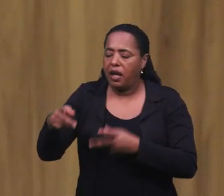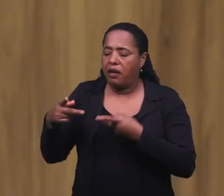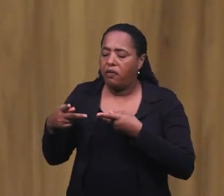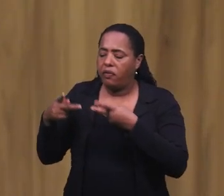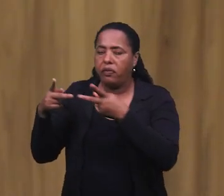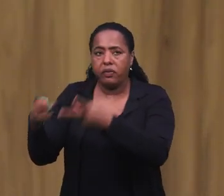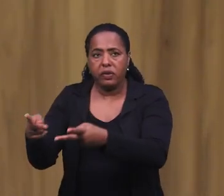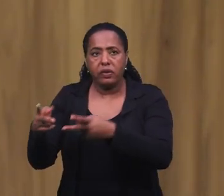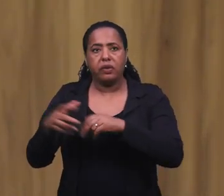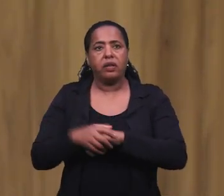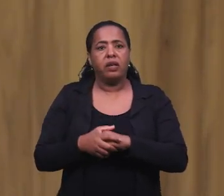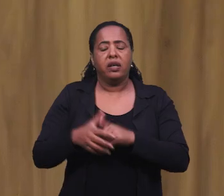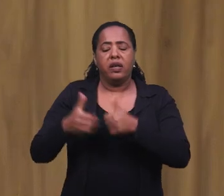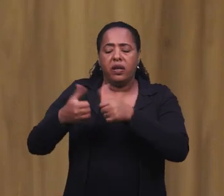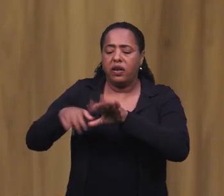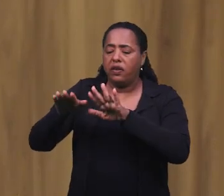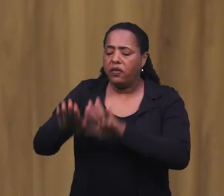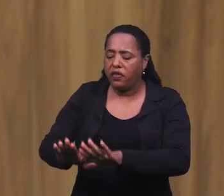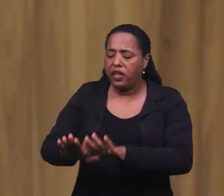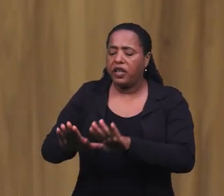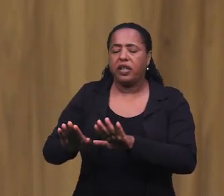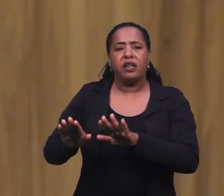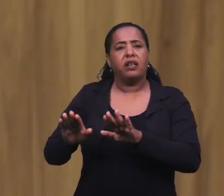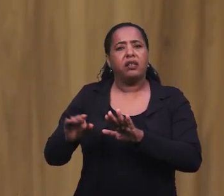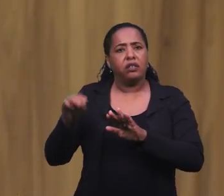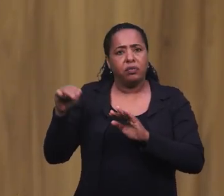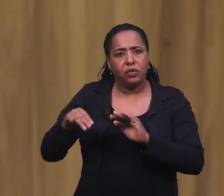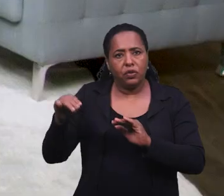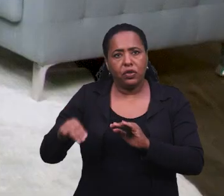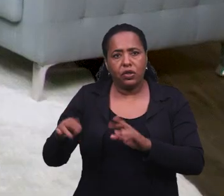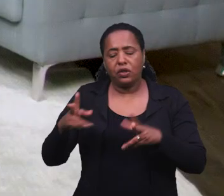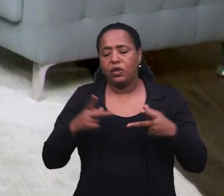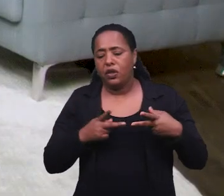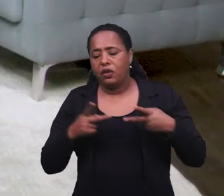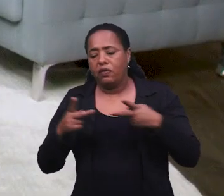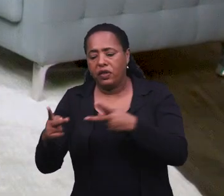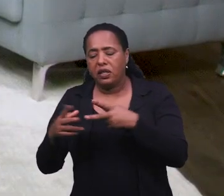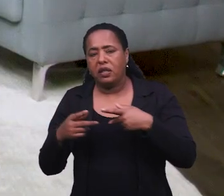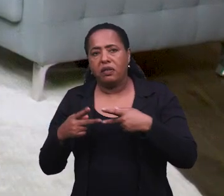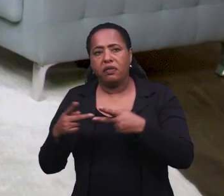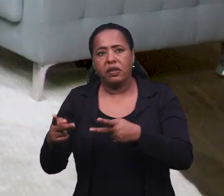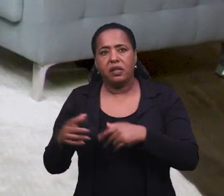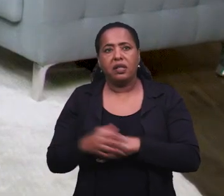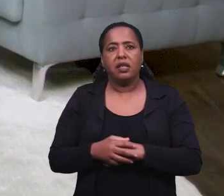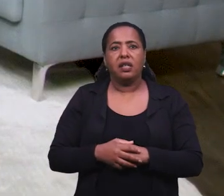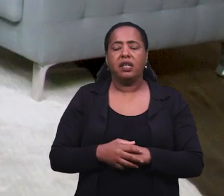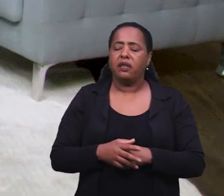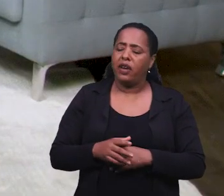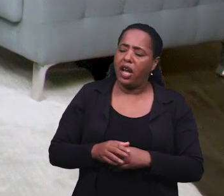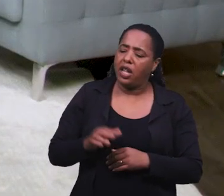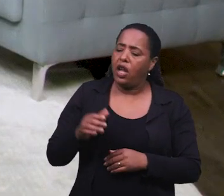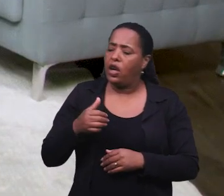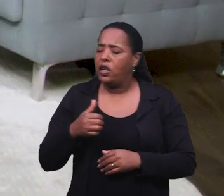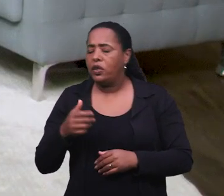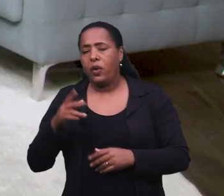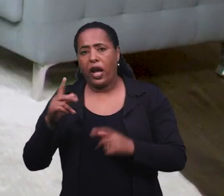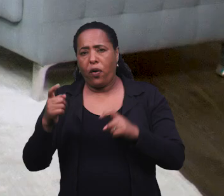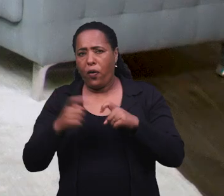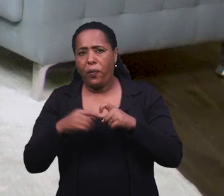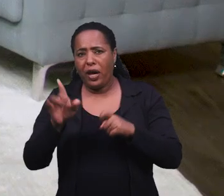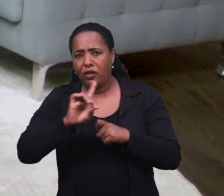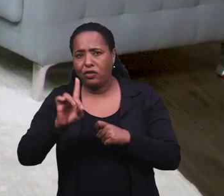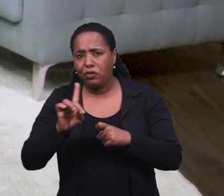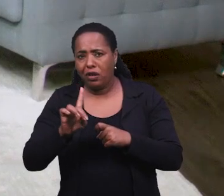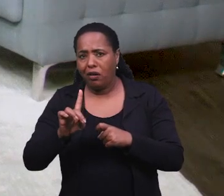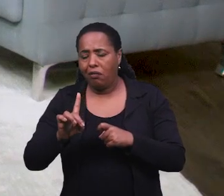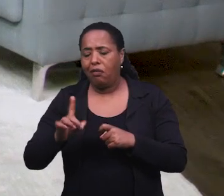bem a todos, mas principalmente aos domésticos da fé. Então, às vezes a gente está se preocupando, né? Às vezes, estou preocupado